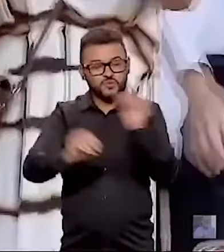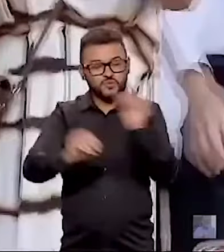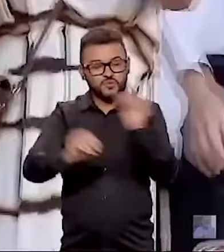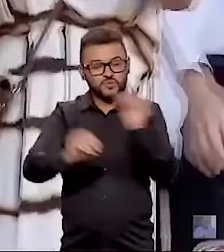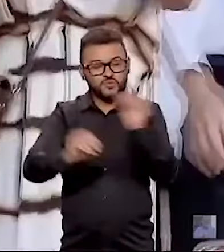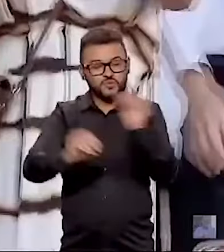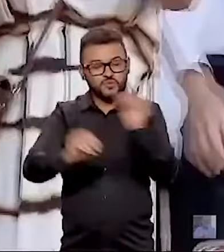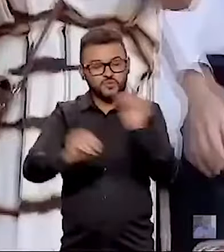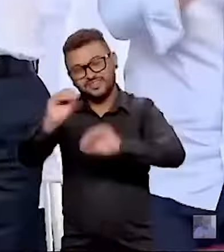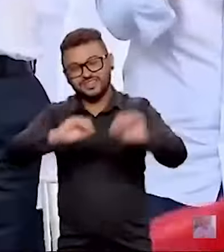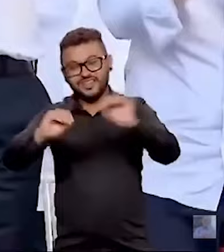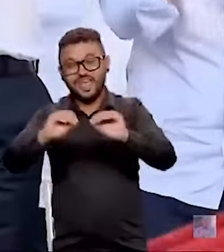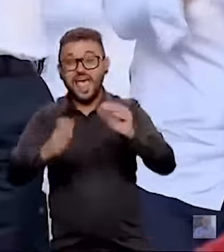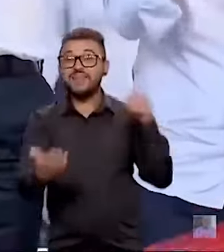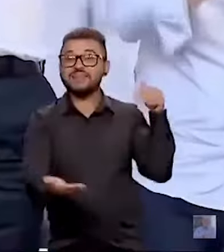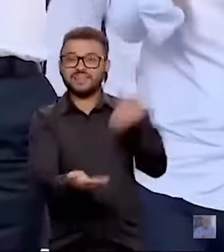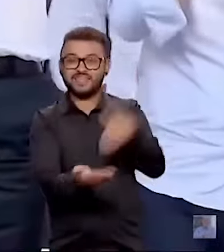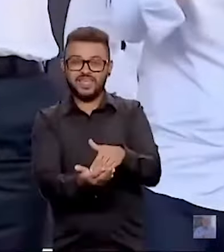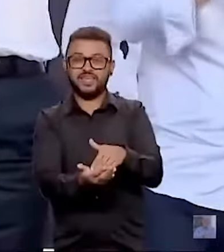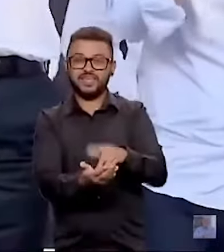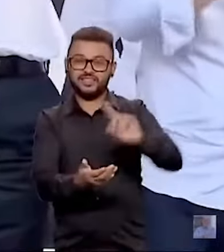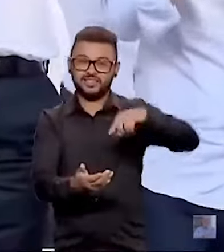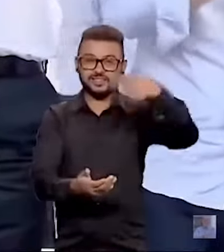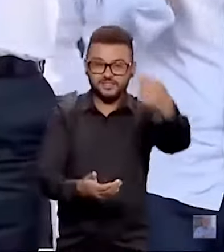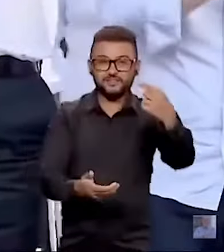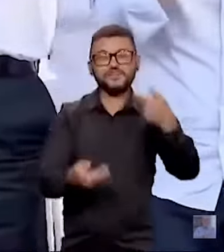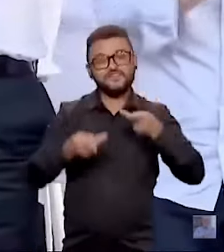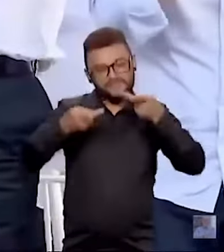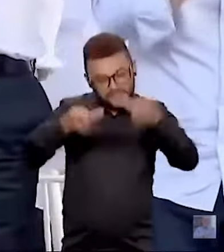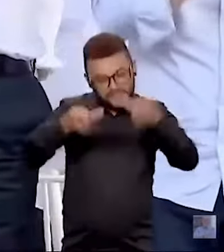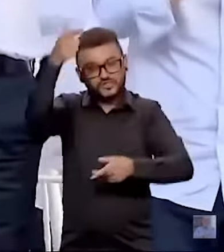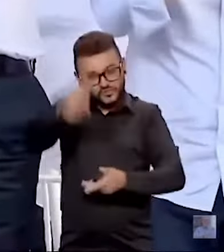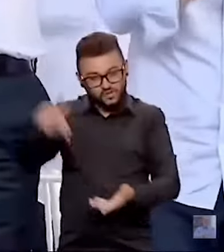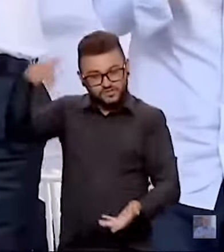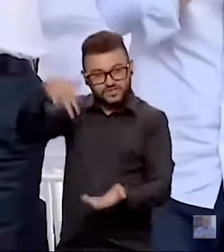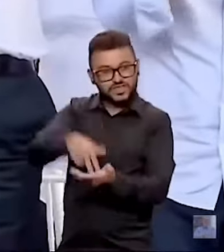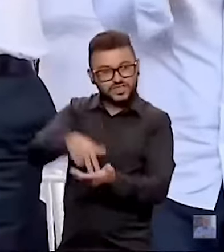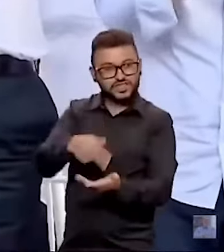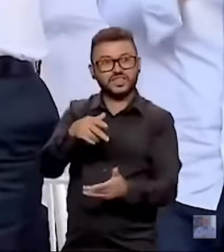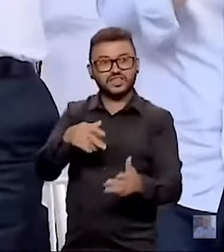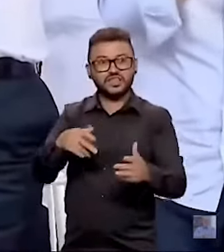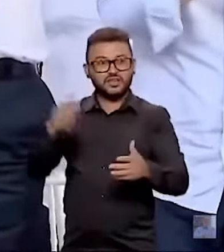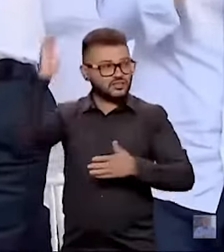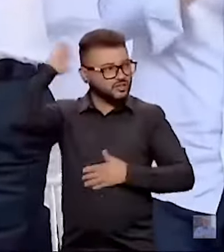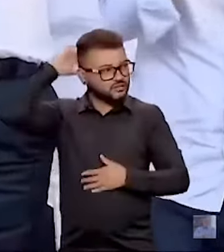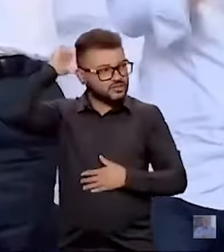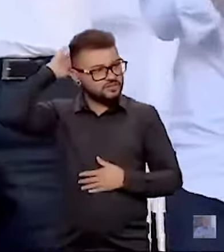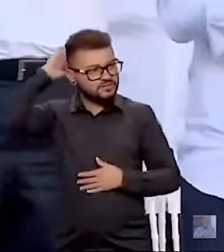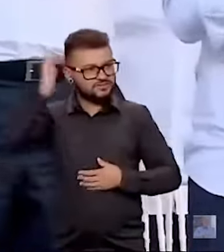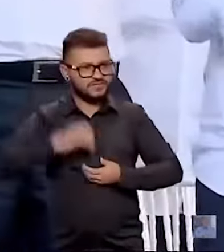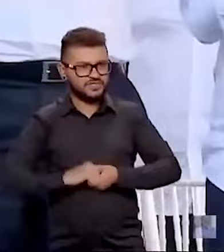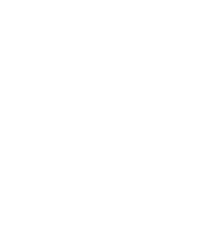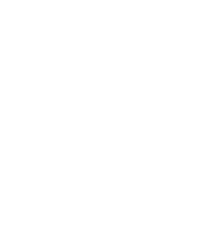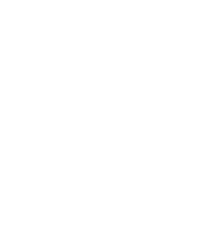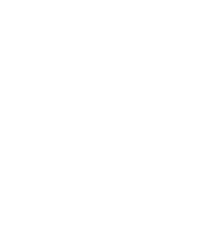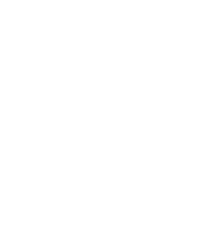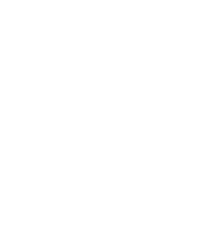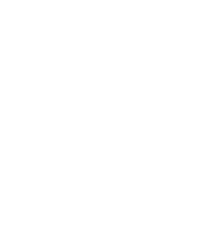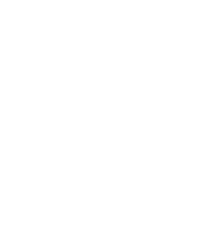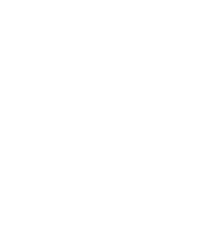mulher, de cada criança. Um beijo e até a próxima visita ao estado do Pará.